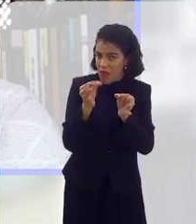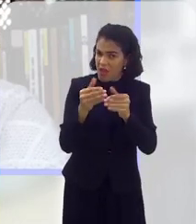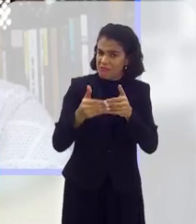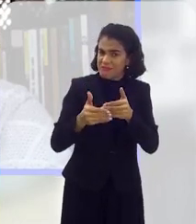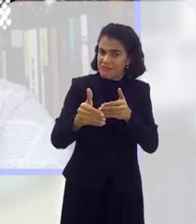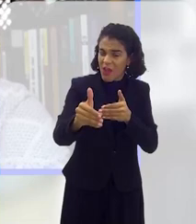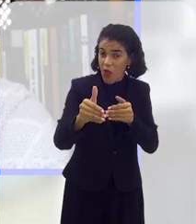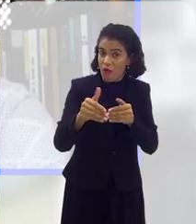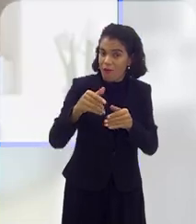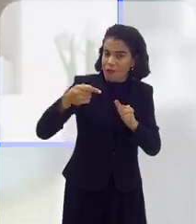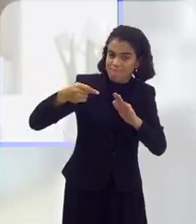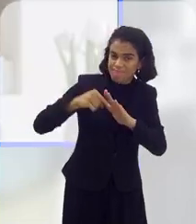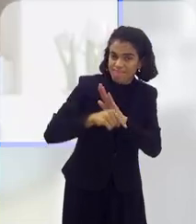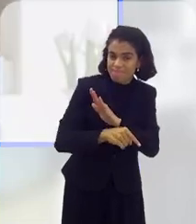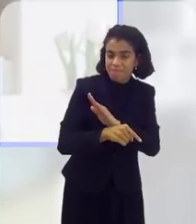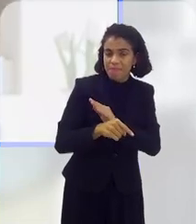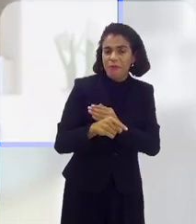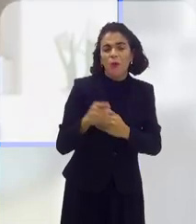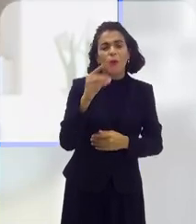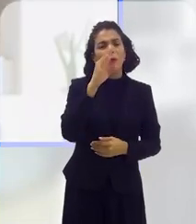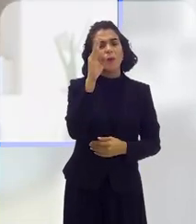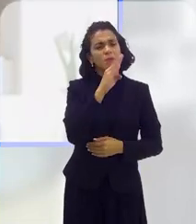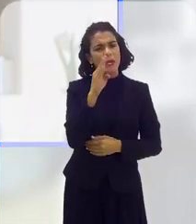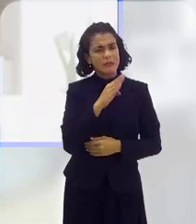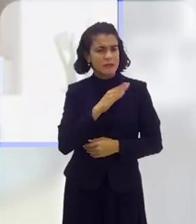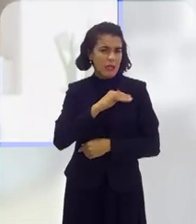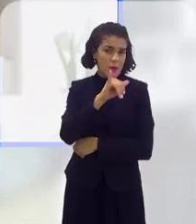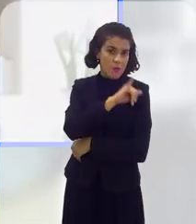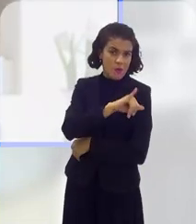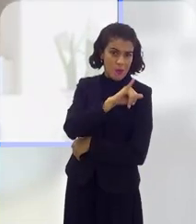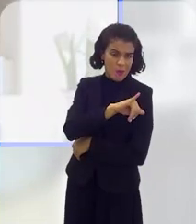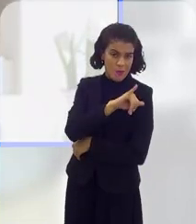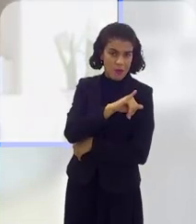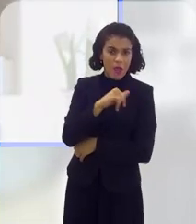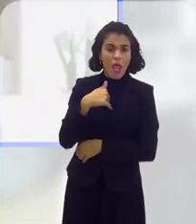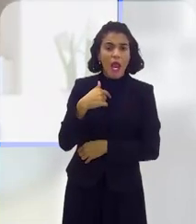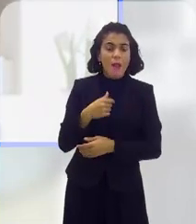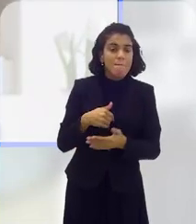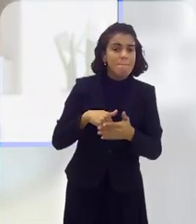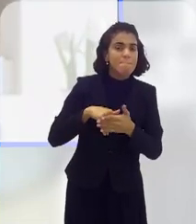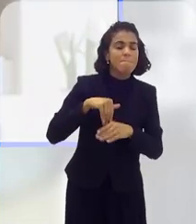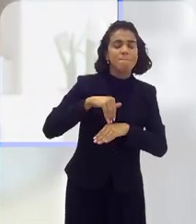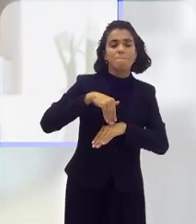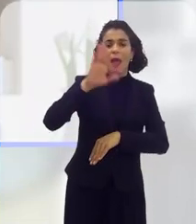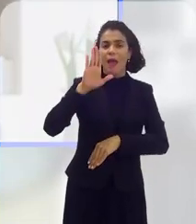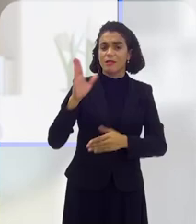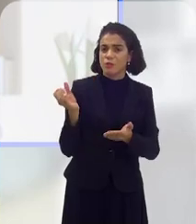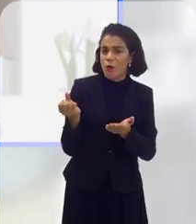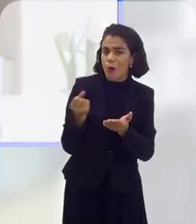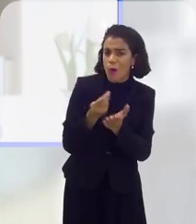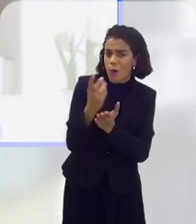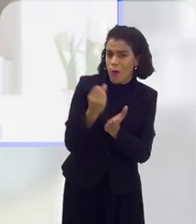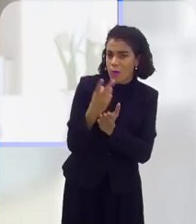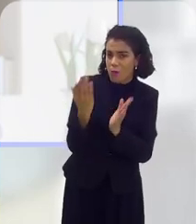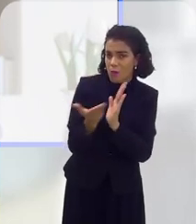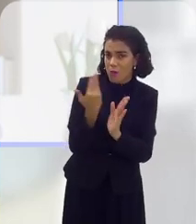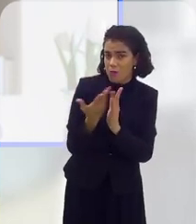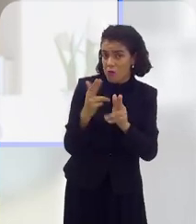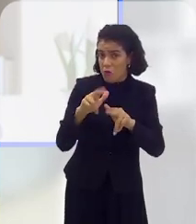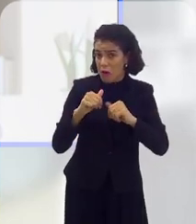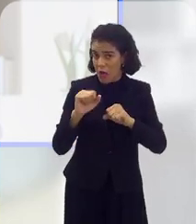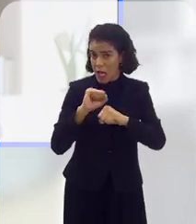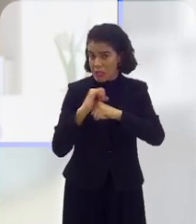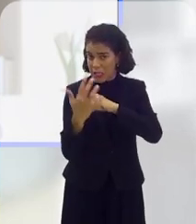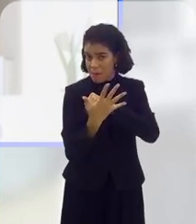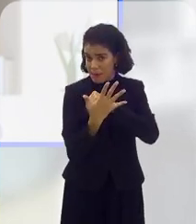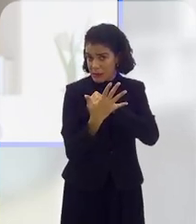mais para frente um pouquinho, mas você acha que o brasileiro, o carioca em si, ele tem consumido mais livro, que de repente a pandemia